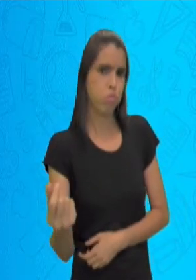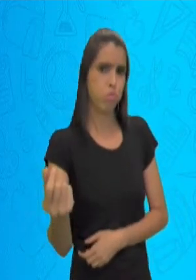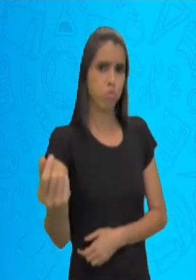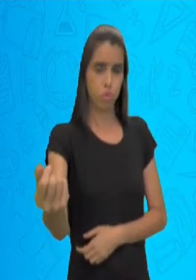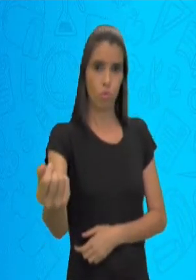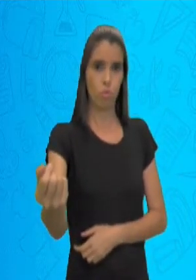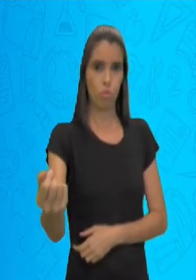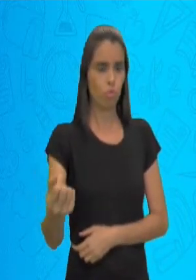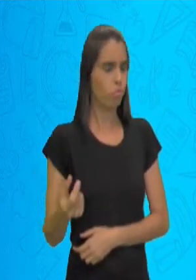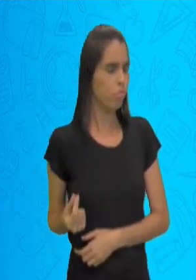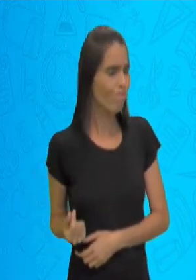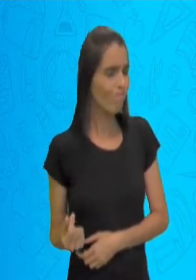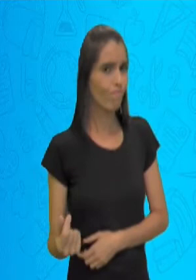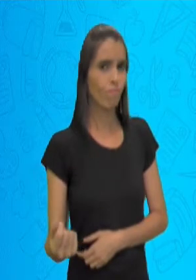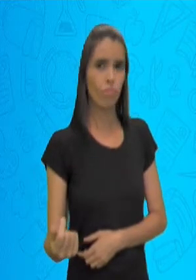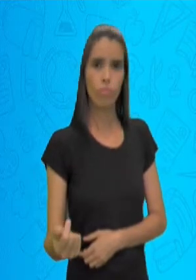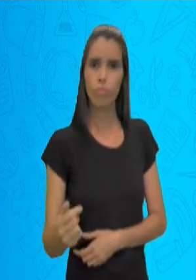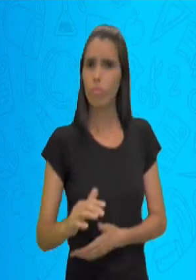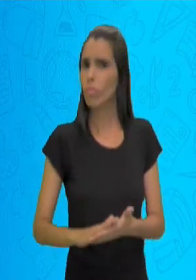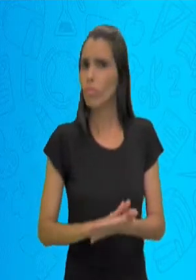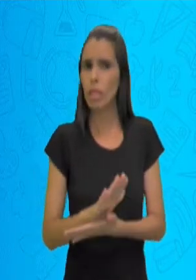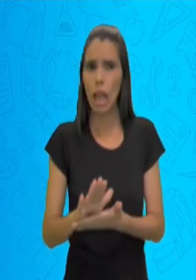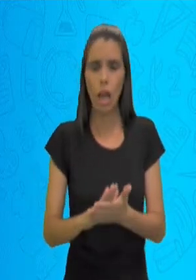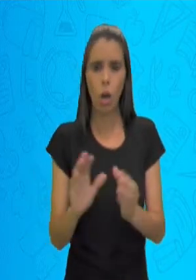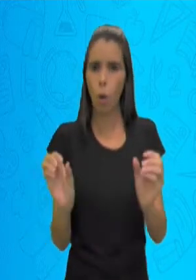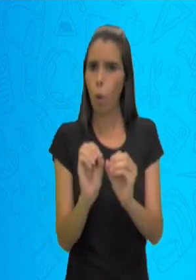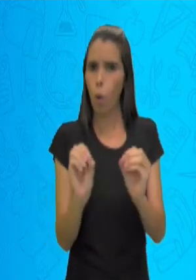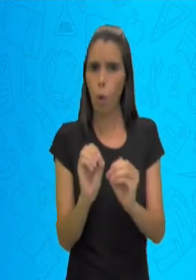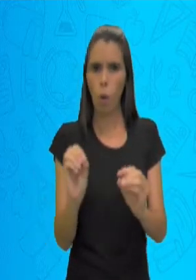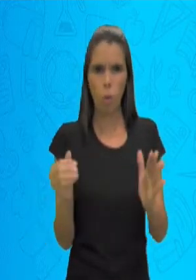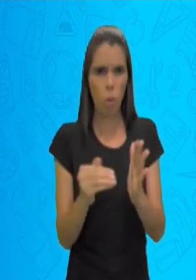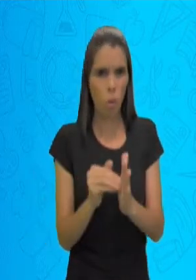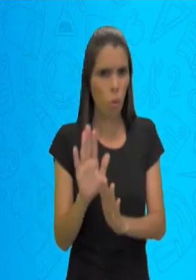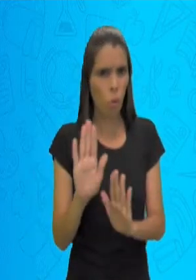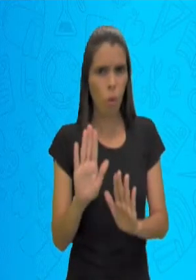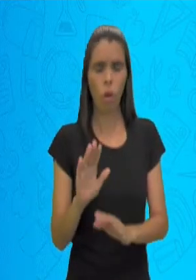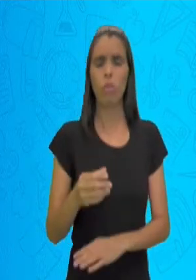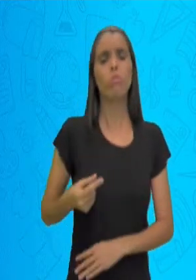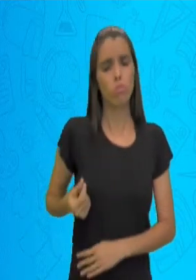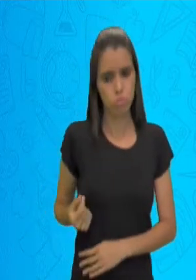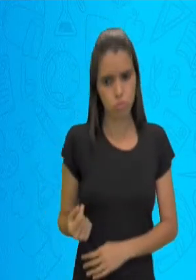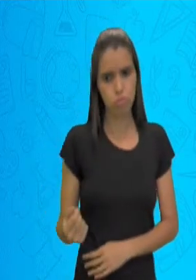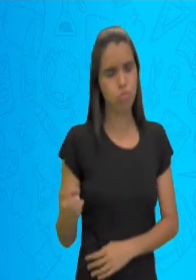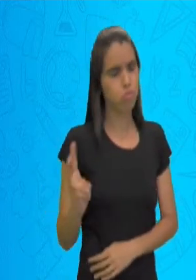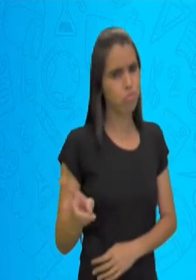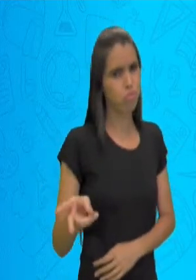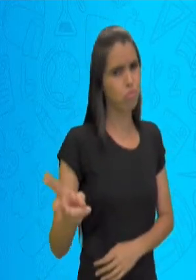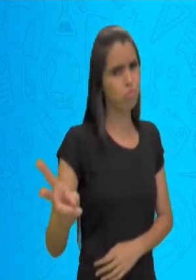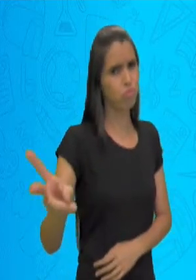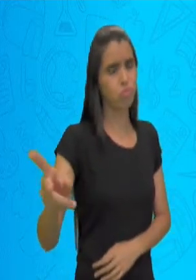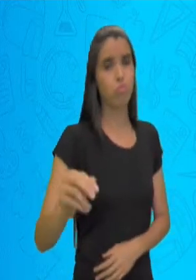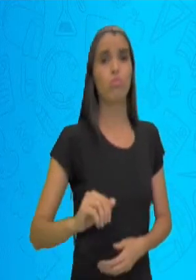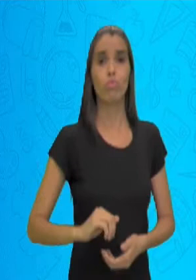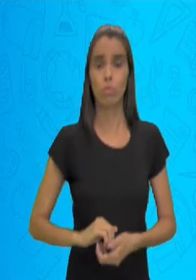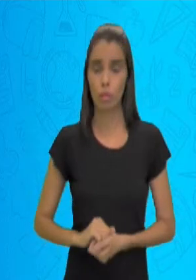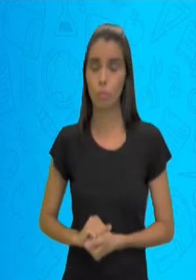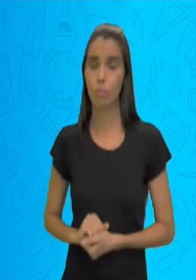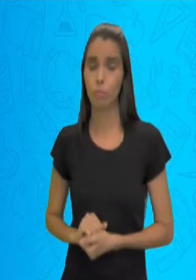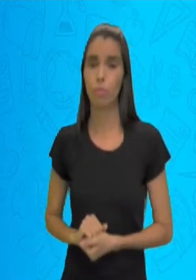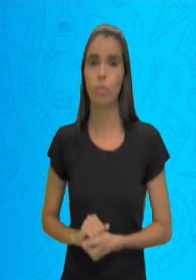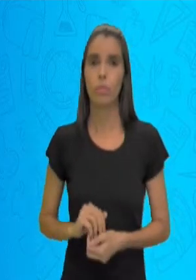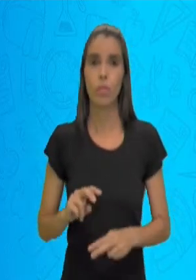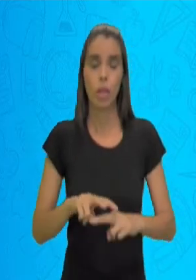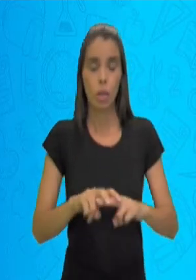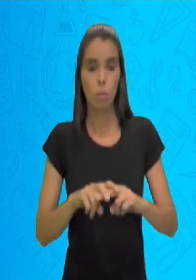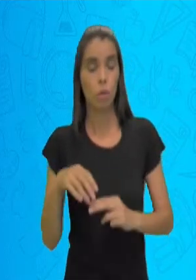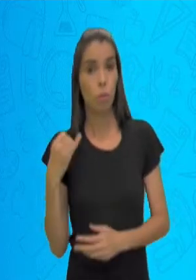frente vários números maiores. Nós vamos ter que acrescentar mais um degrau do conhecimento da